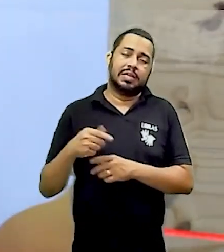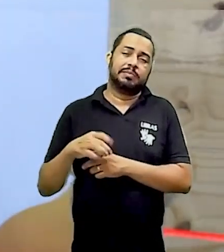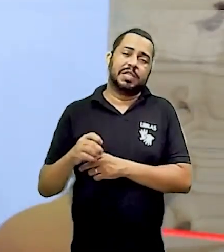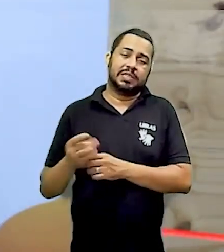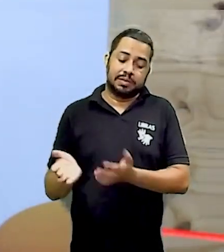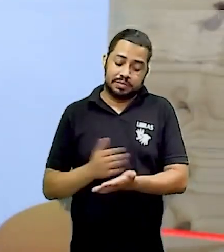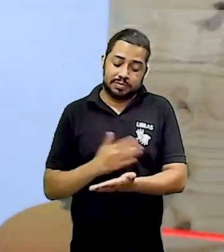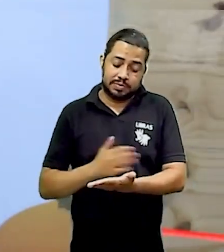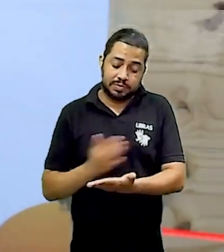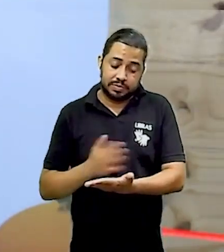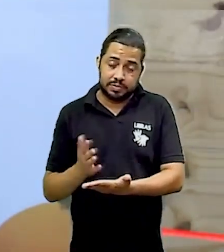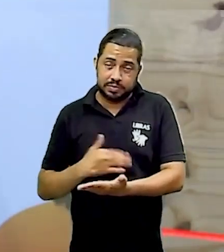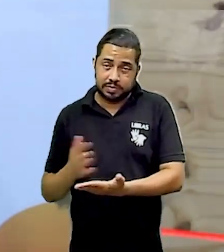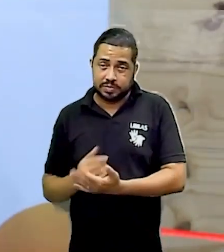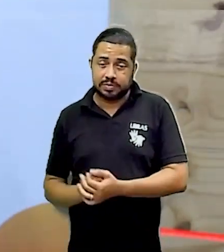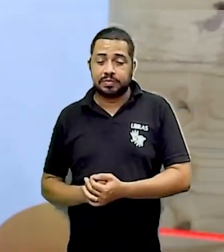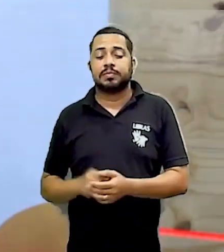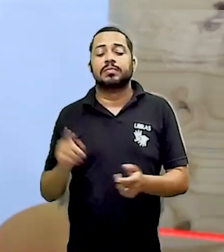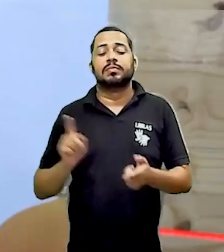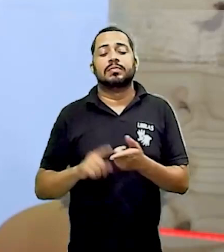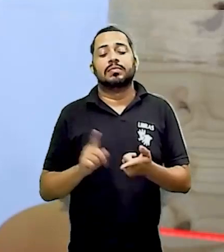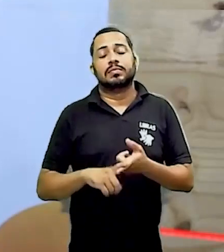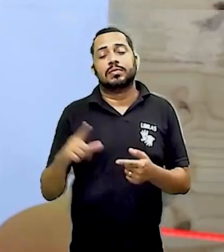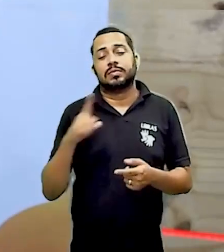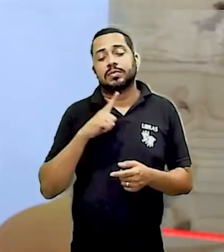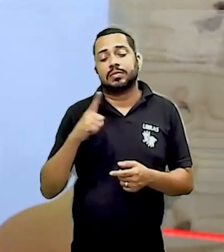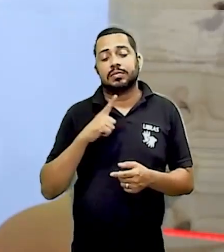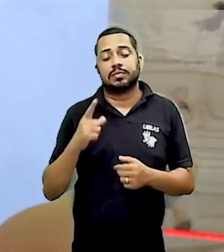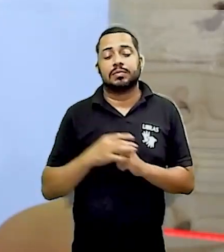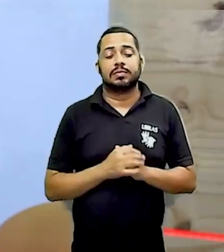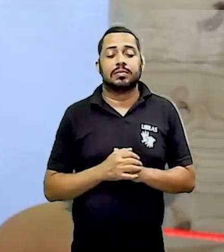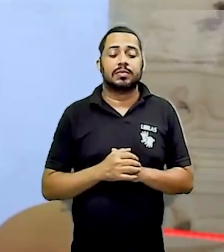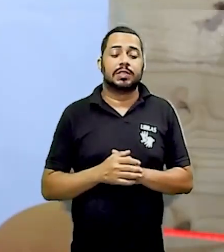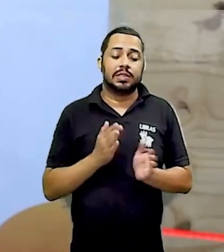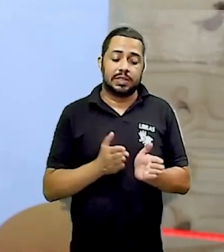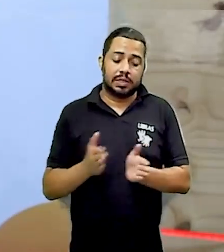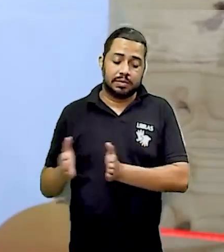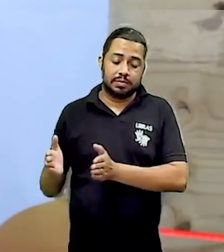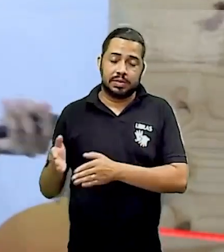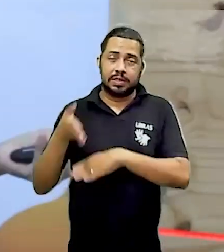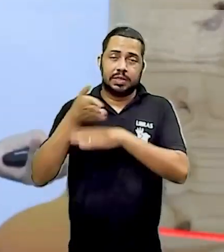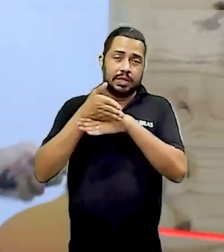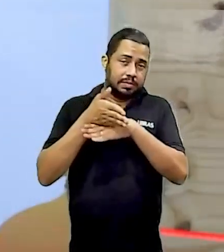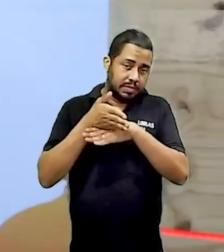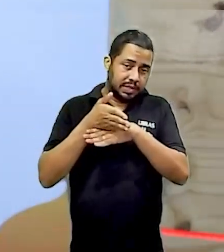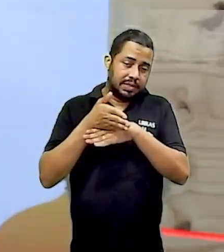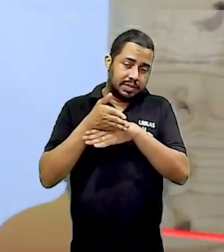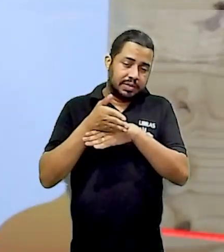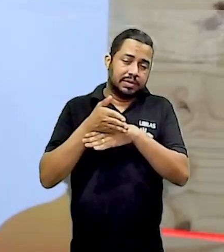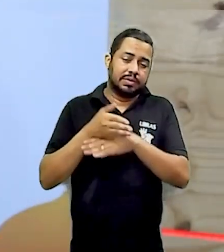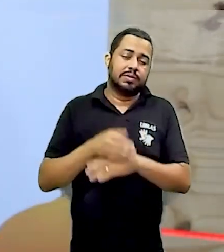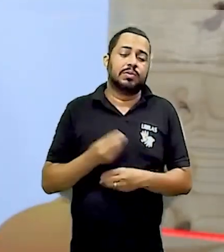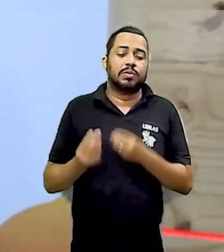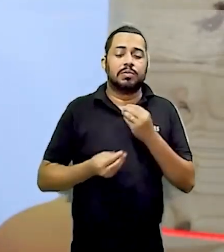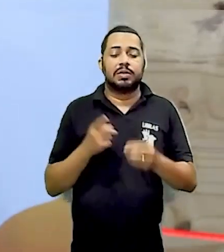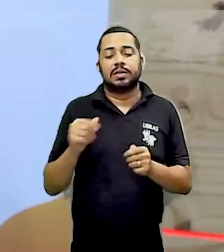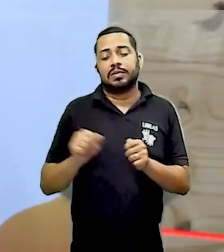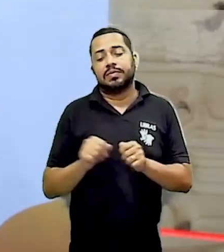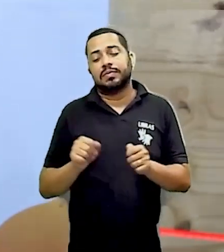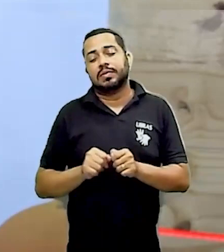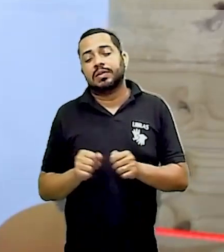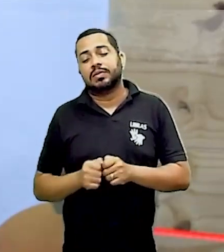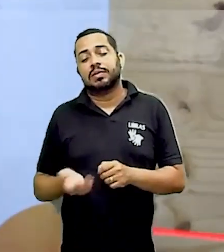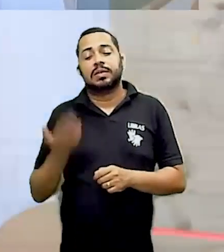essa ideia de movimento. A gente tem também a opção de sequência de câmeras, como o Muybridge tinha feito